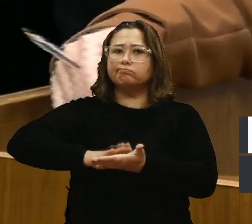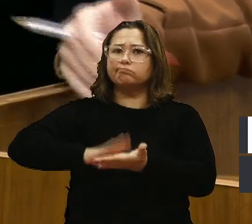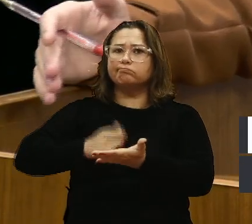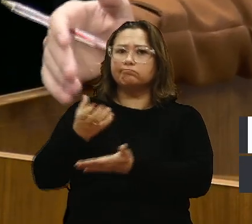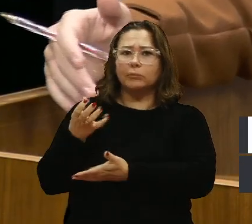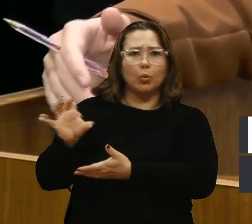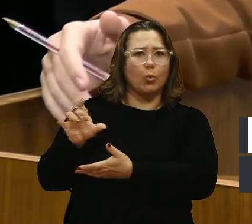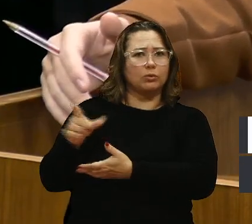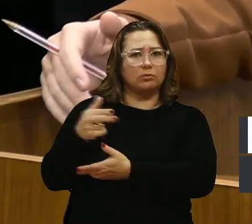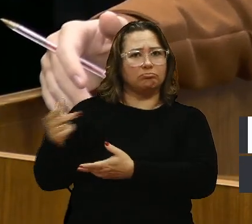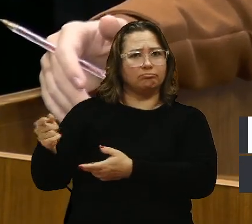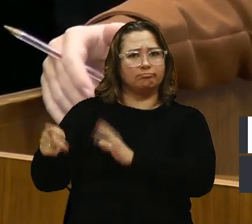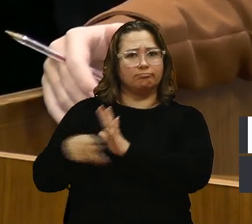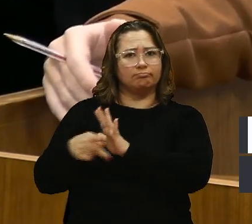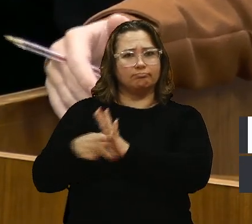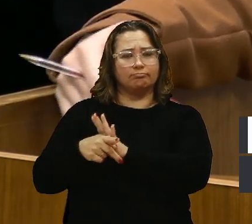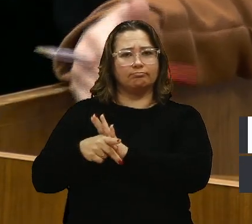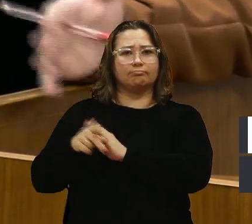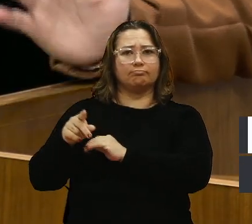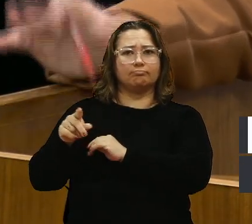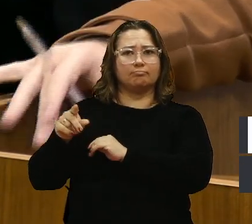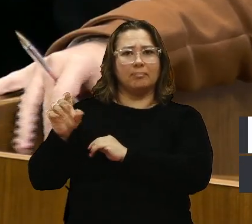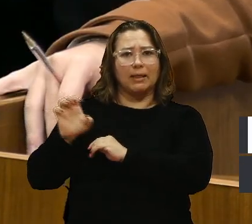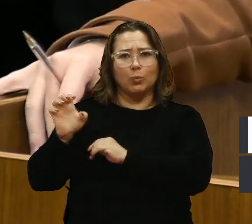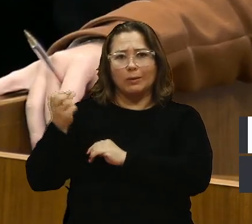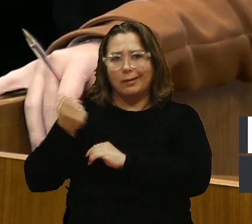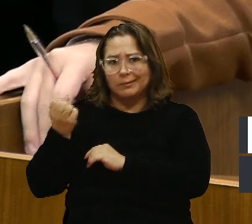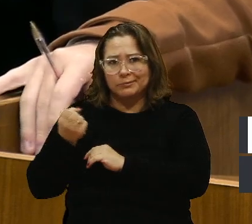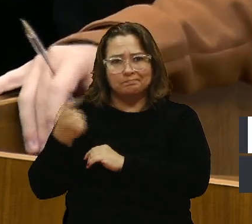essas medidas né, que são de total